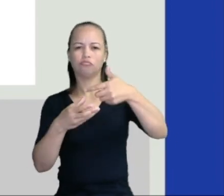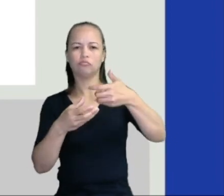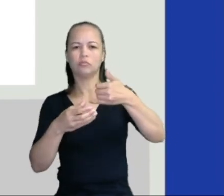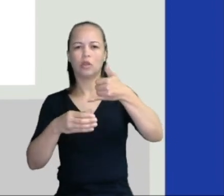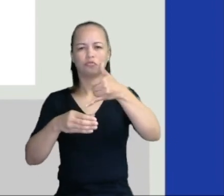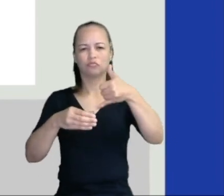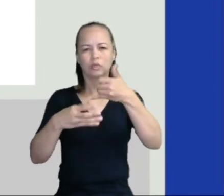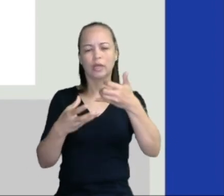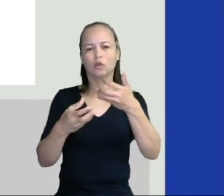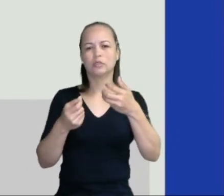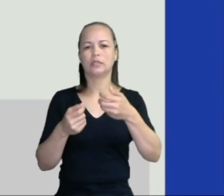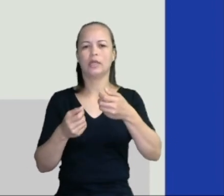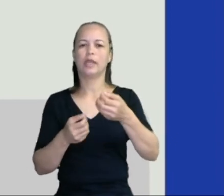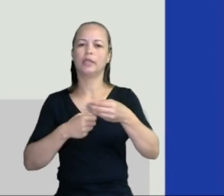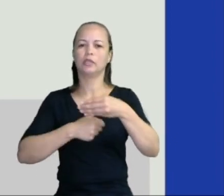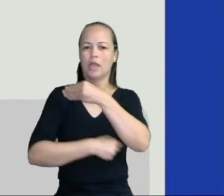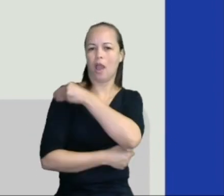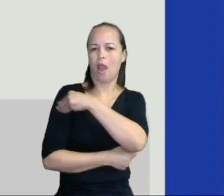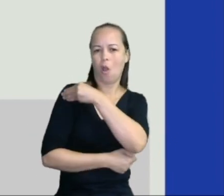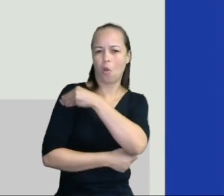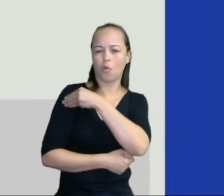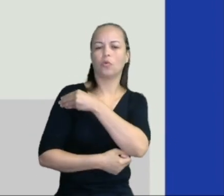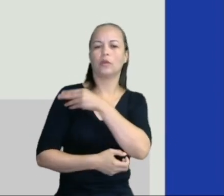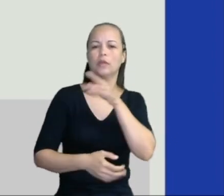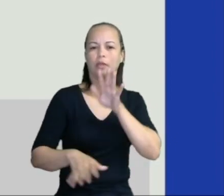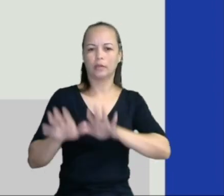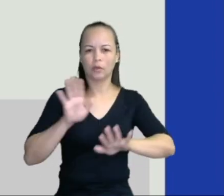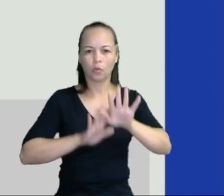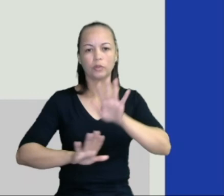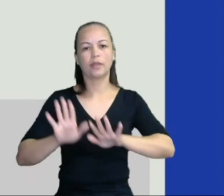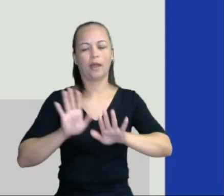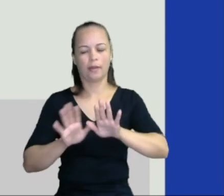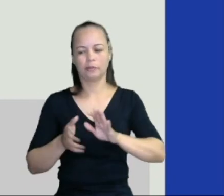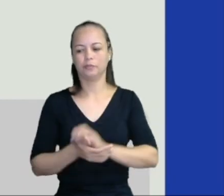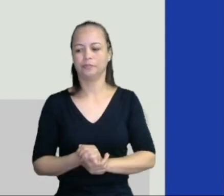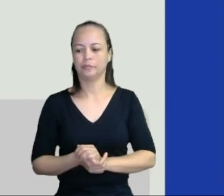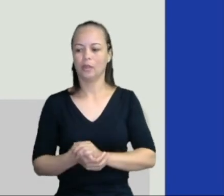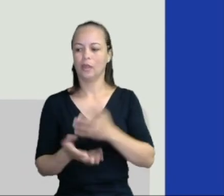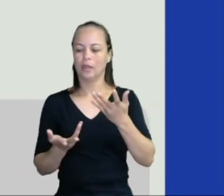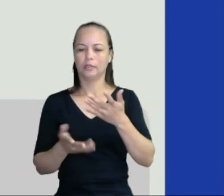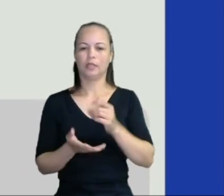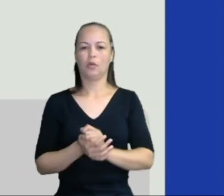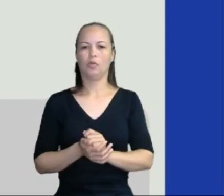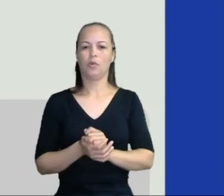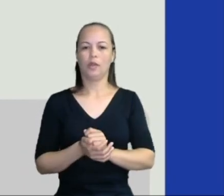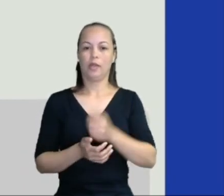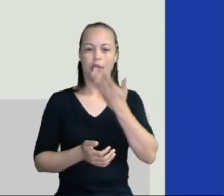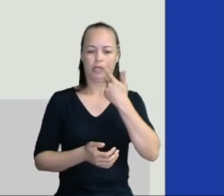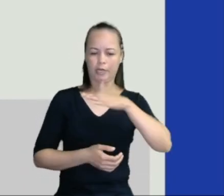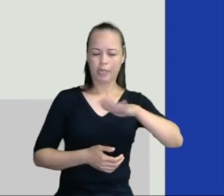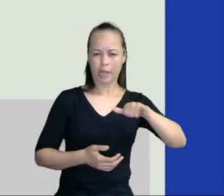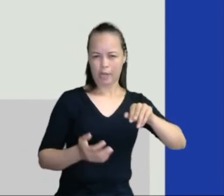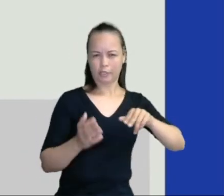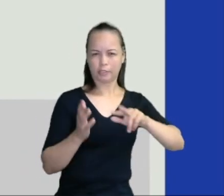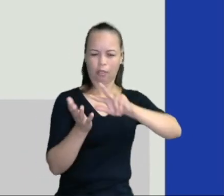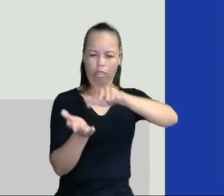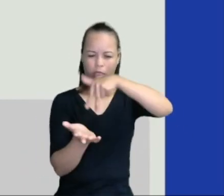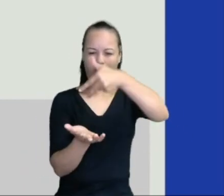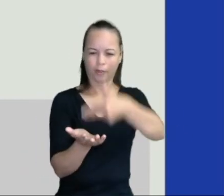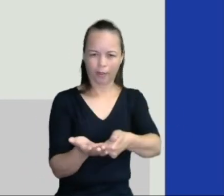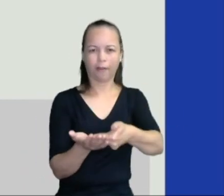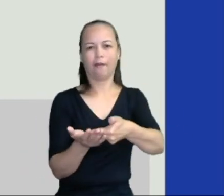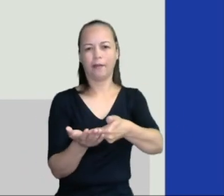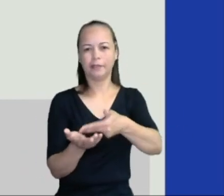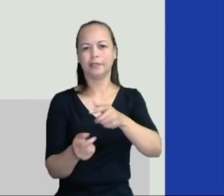muito cuidado com esses tipos de materiais. Quedas também, crianças muito travessas que gostam de subir nas coisas,